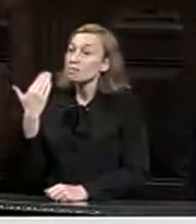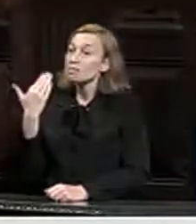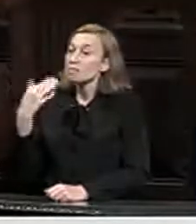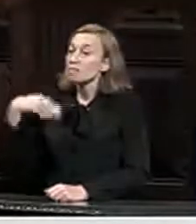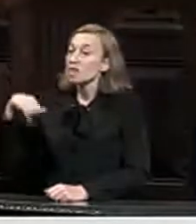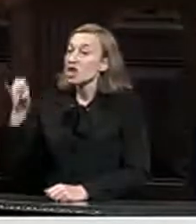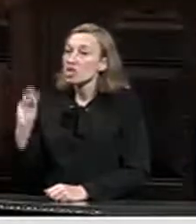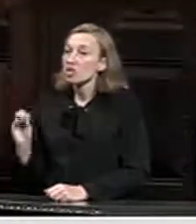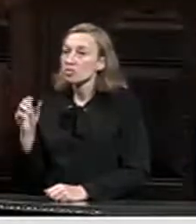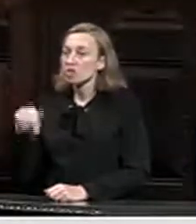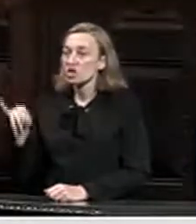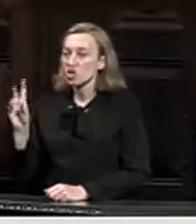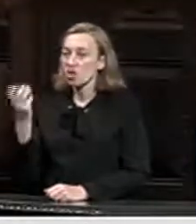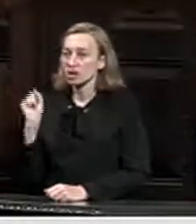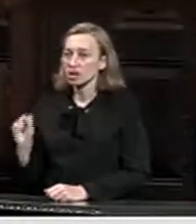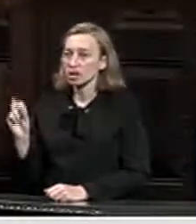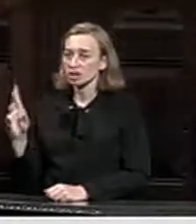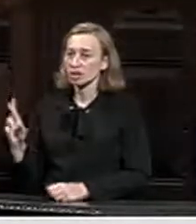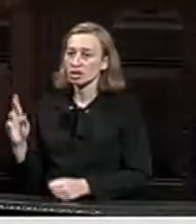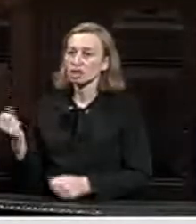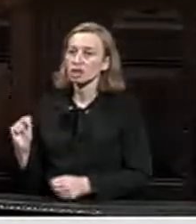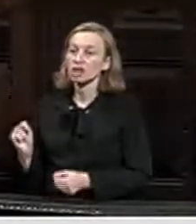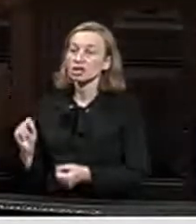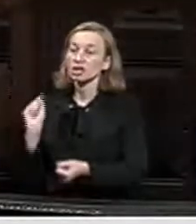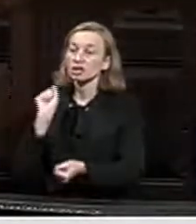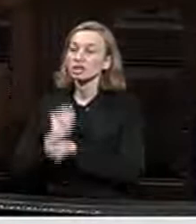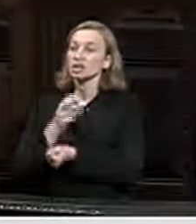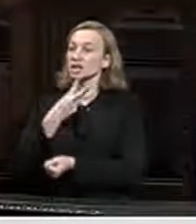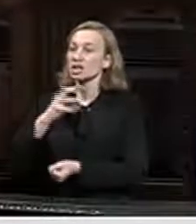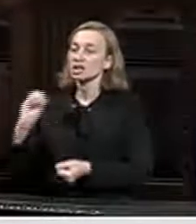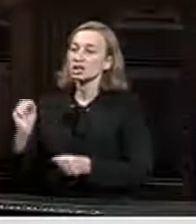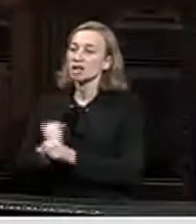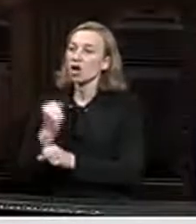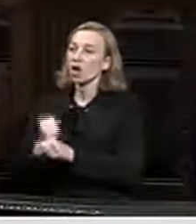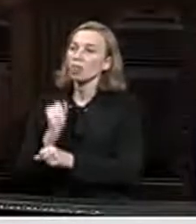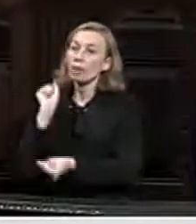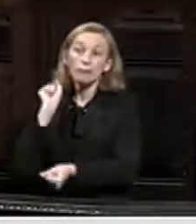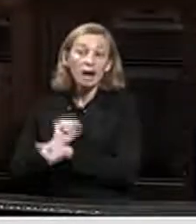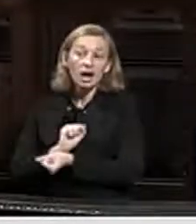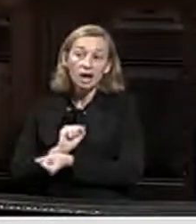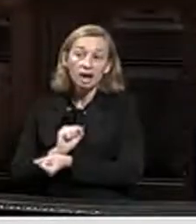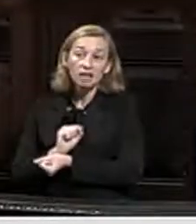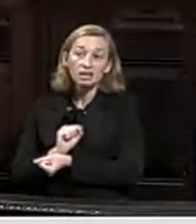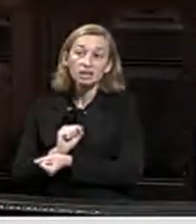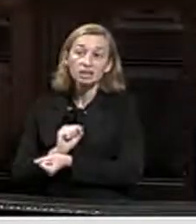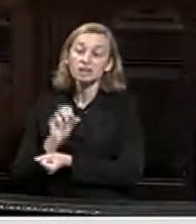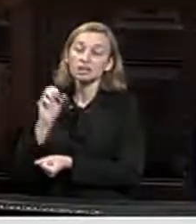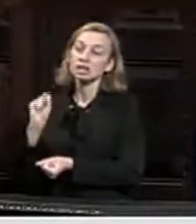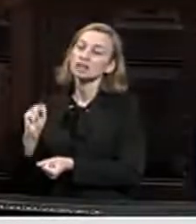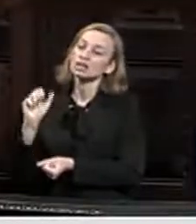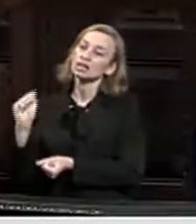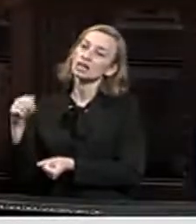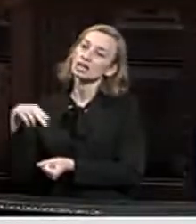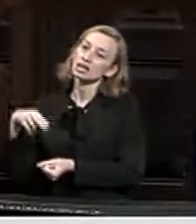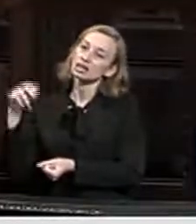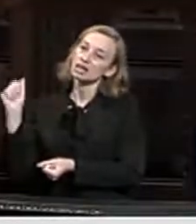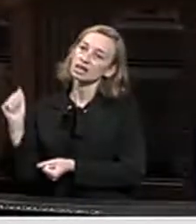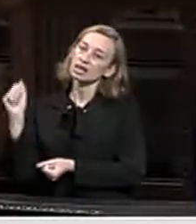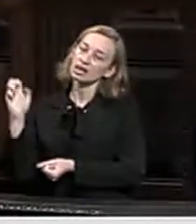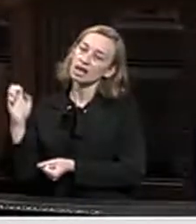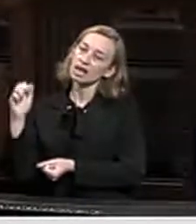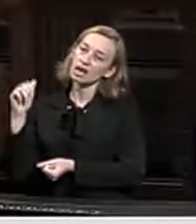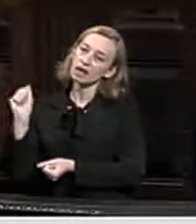com 300 obras paradas, obras de saneamento, obras de postos de saúde. Nós temos na Zona Oeste do Rio de Janeiro,